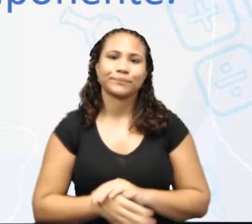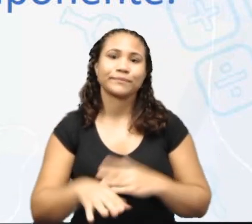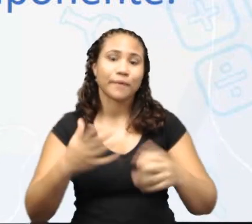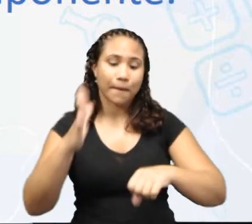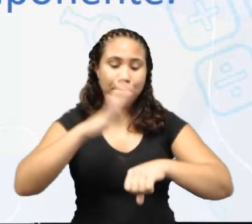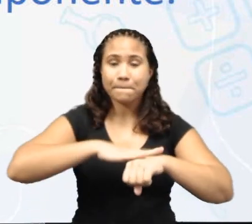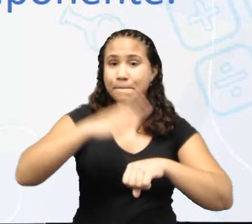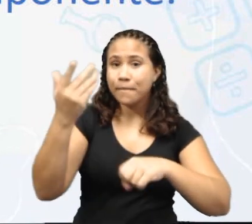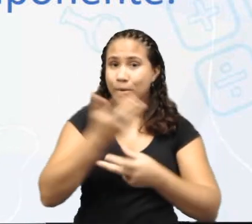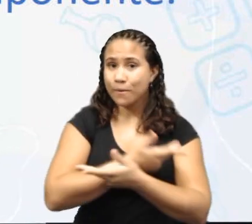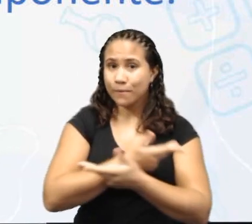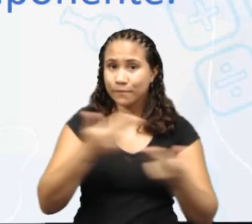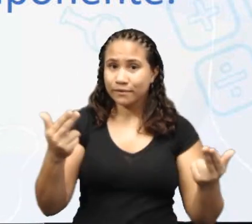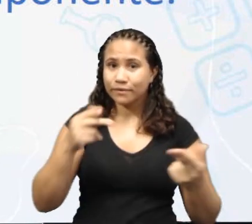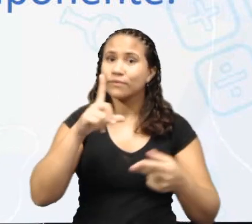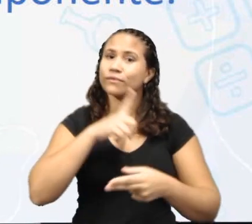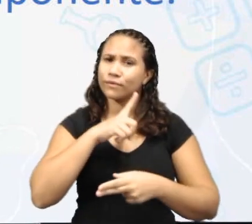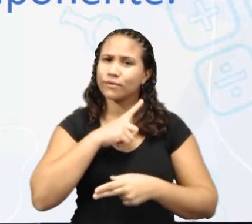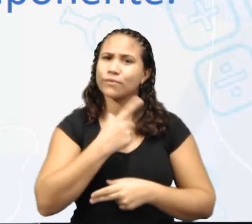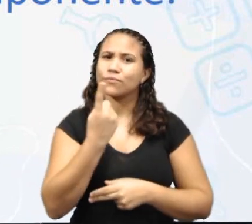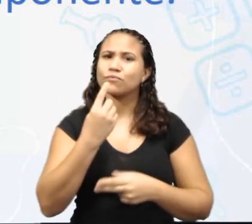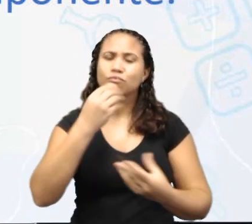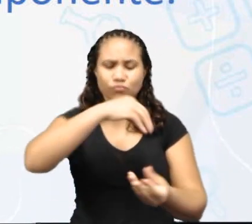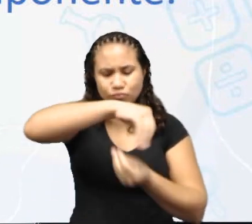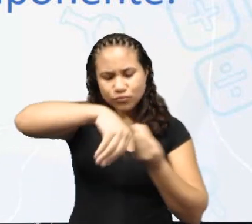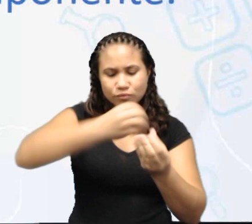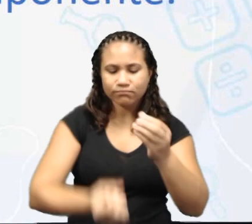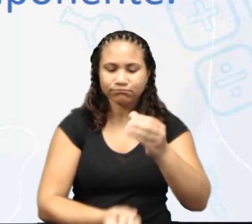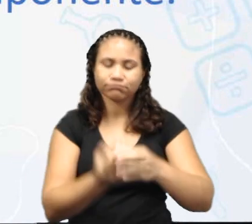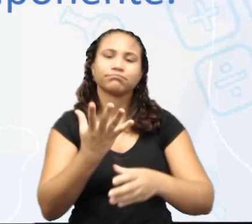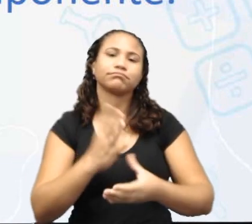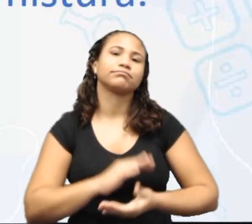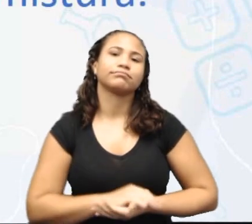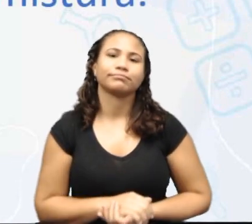tenho mais de uma substância, eu tenho aqui uma mistura.